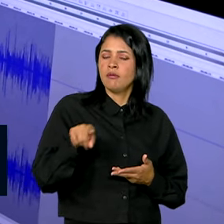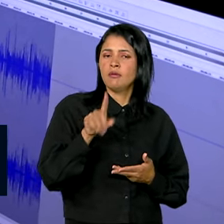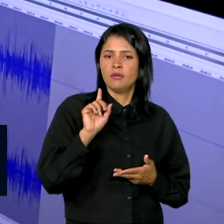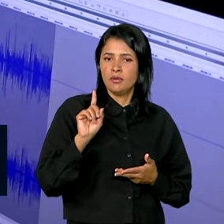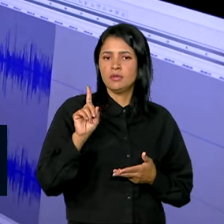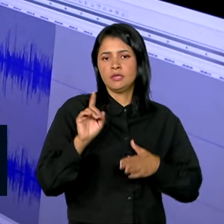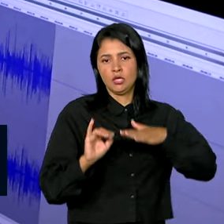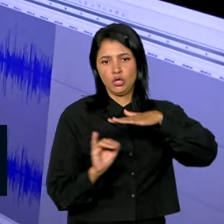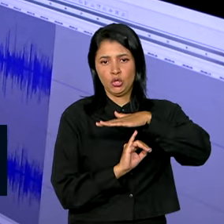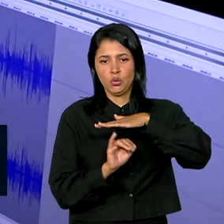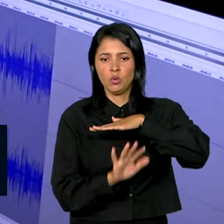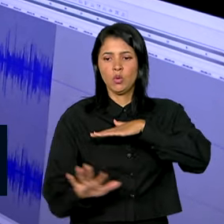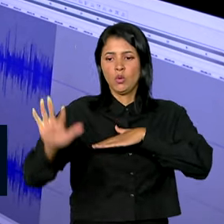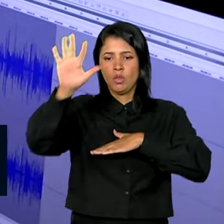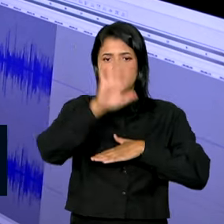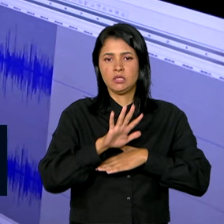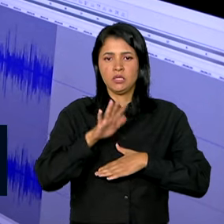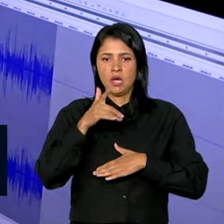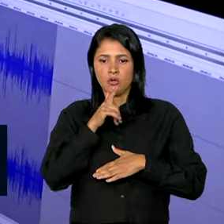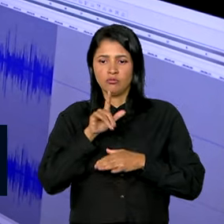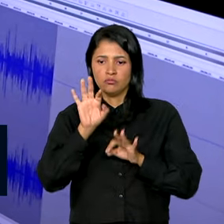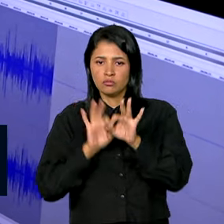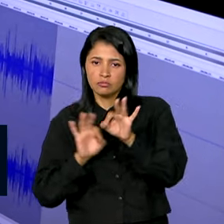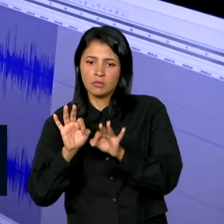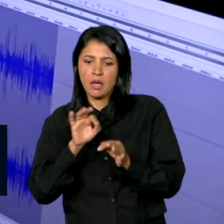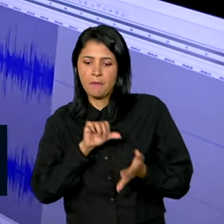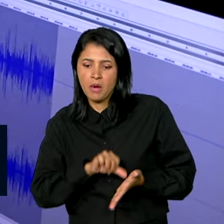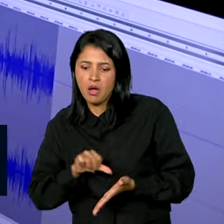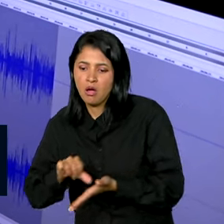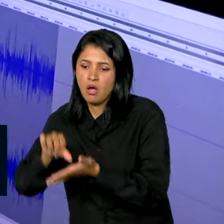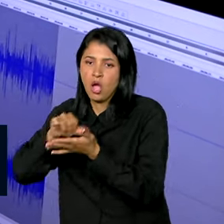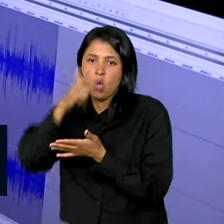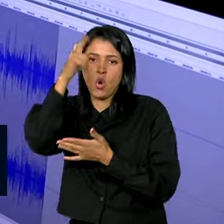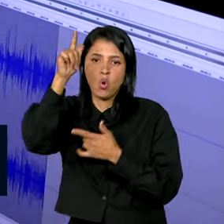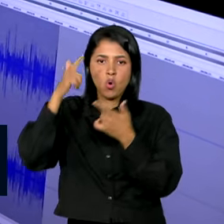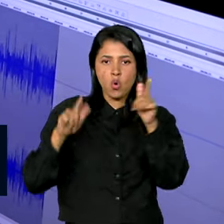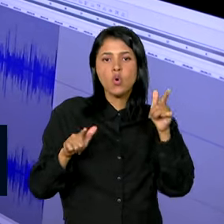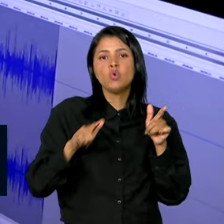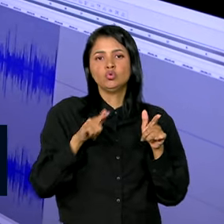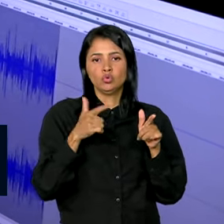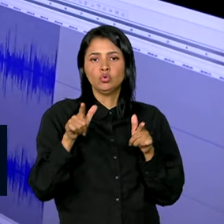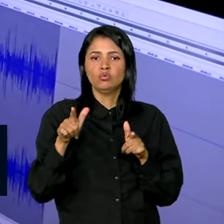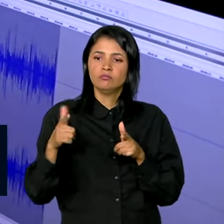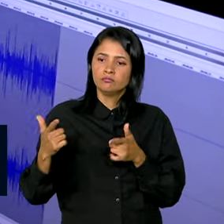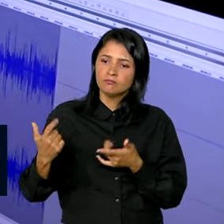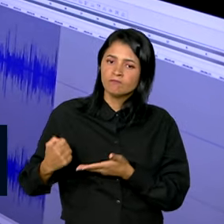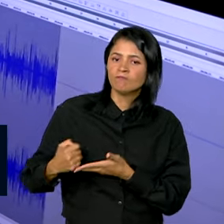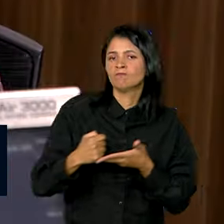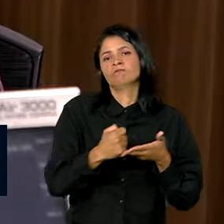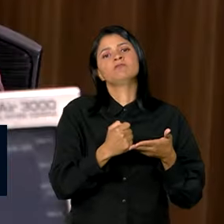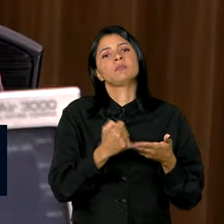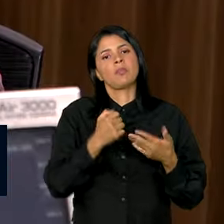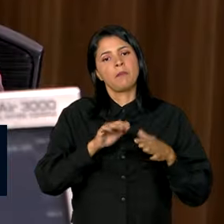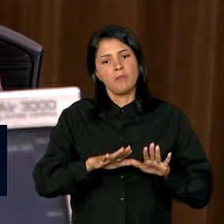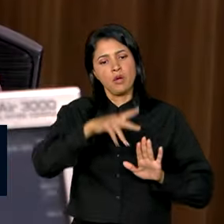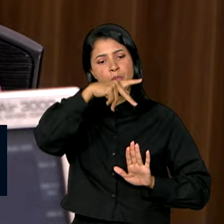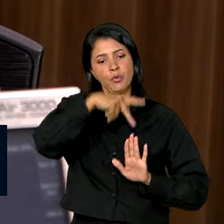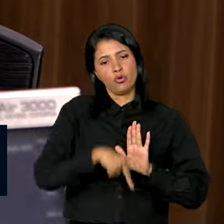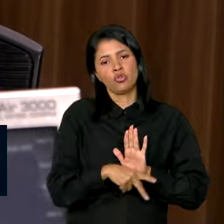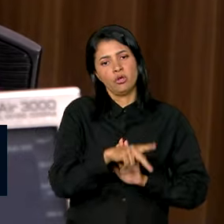esse Instituto Nacional capitaneado por outros, né? Quer dizer, capitaneia outros, mas o projeto